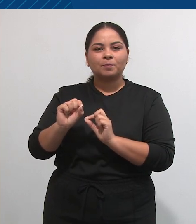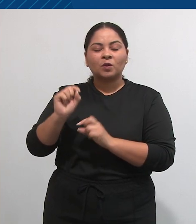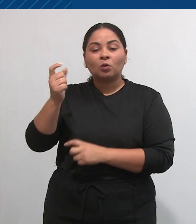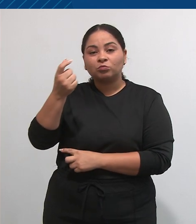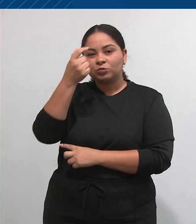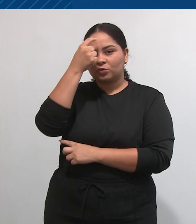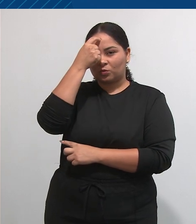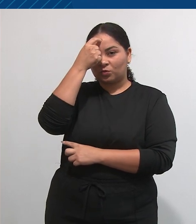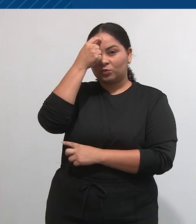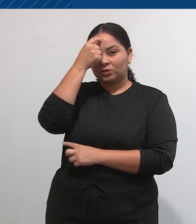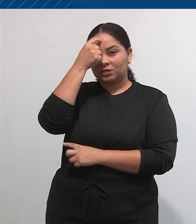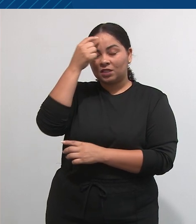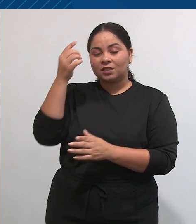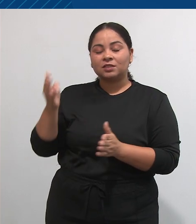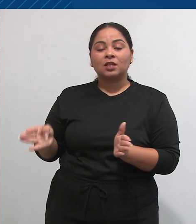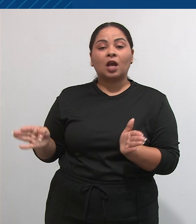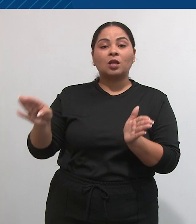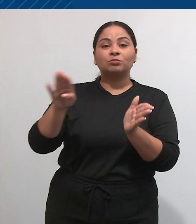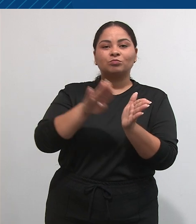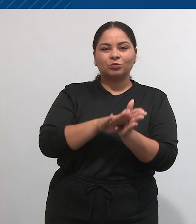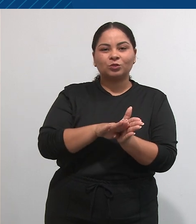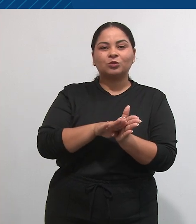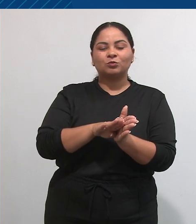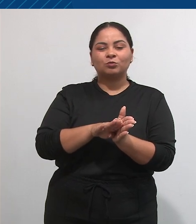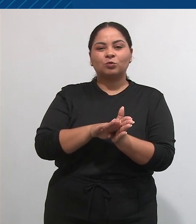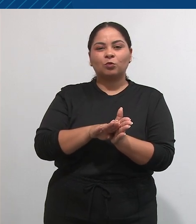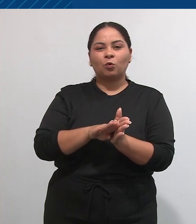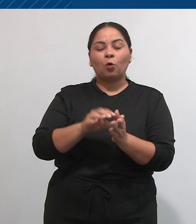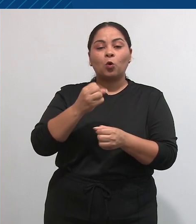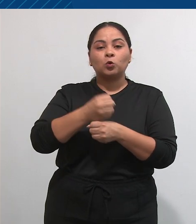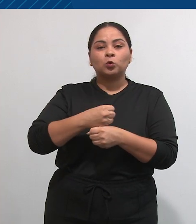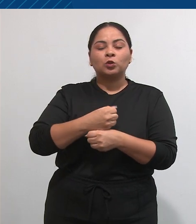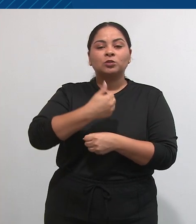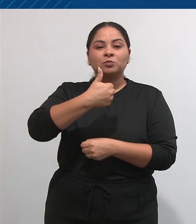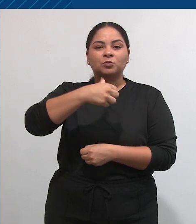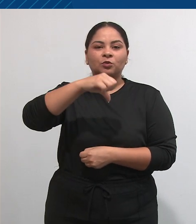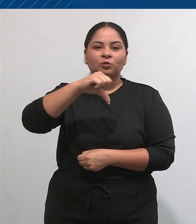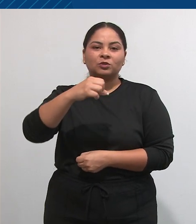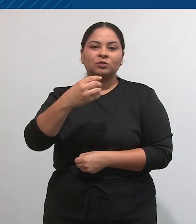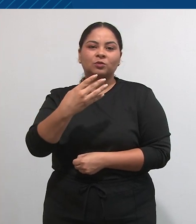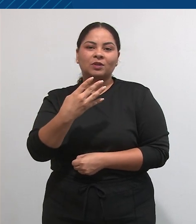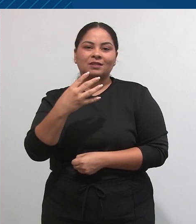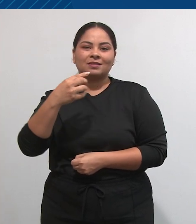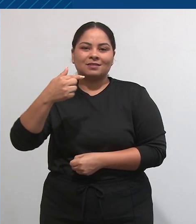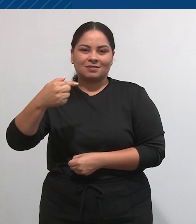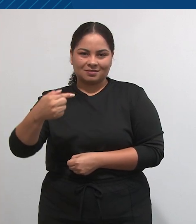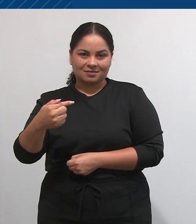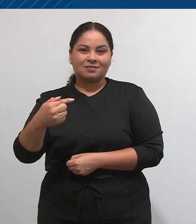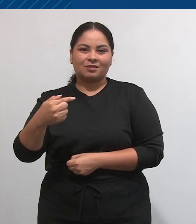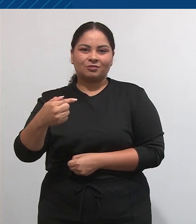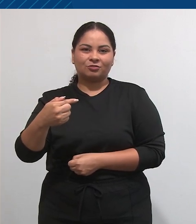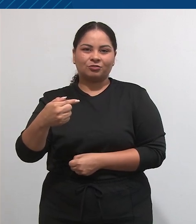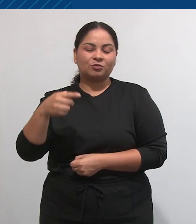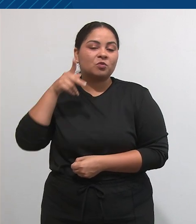consciência e ciência que ela chegou em Porto Velho em 1947.